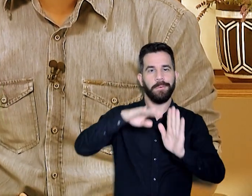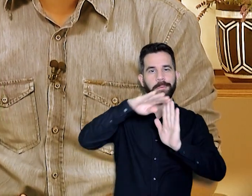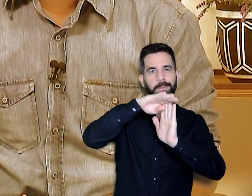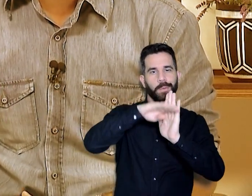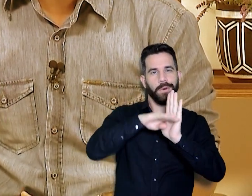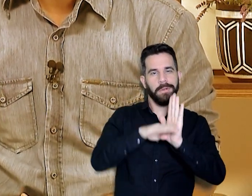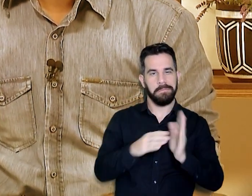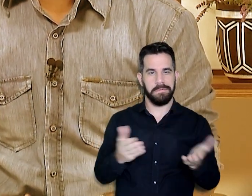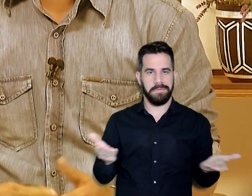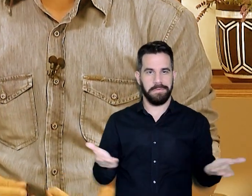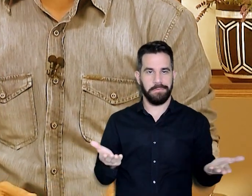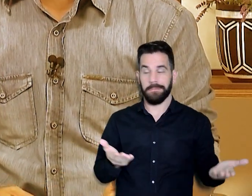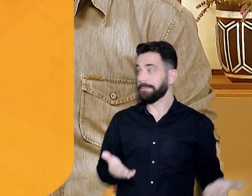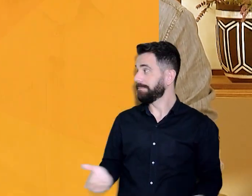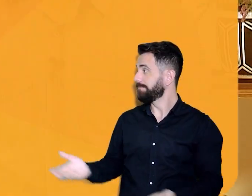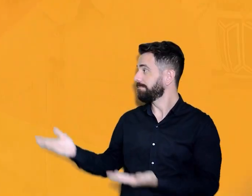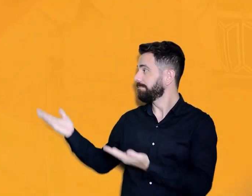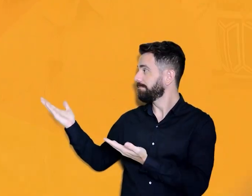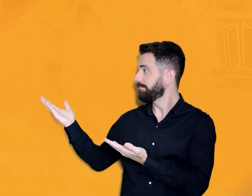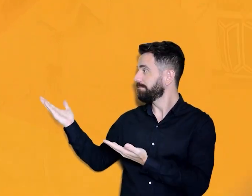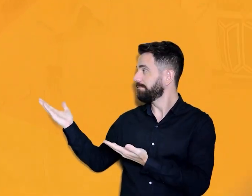A seguir...